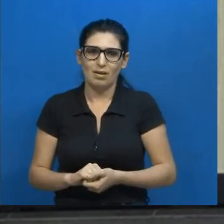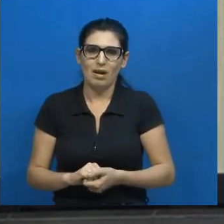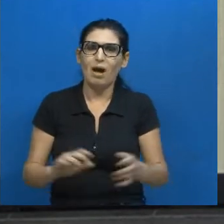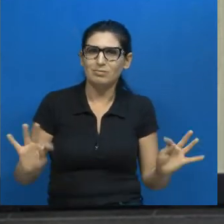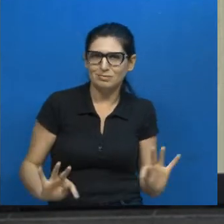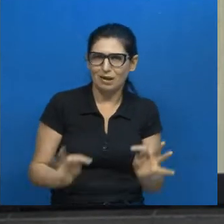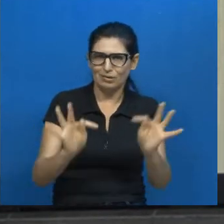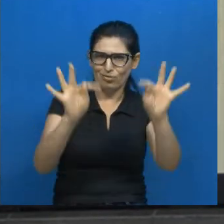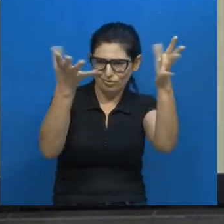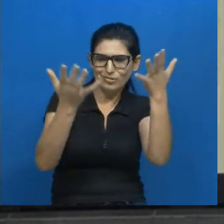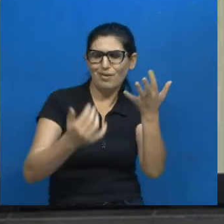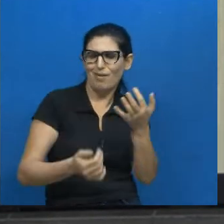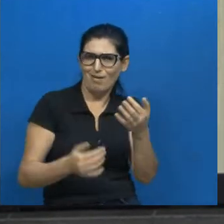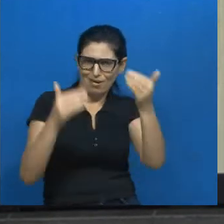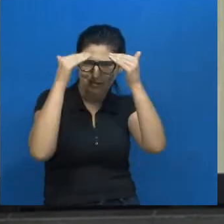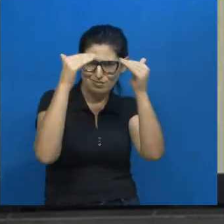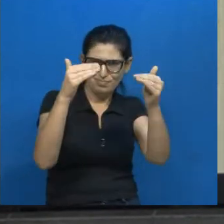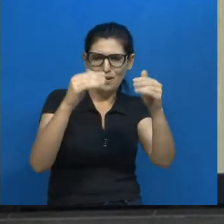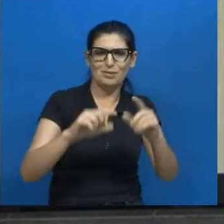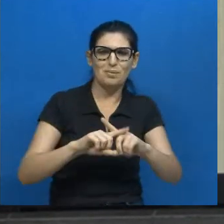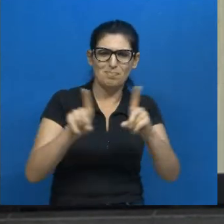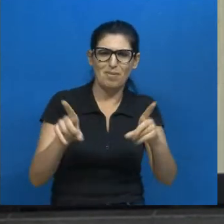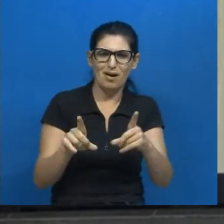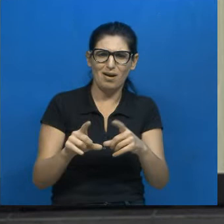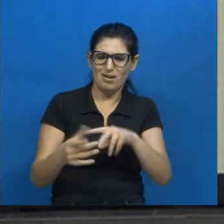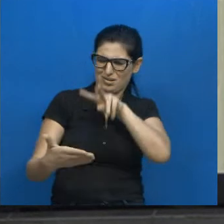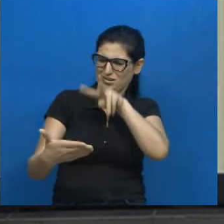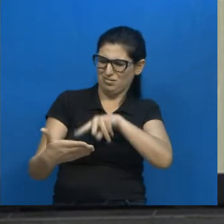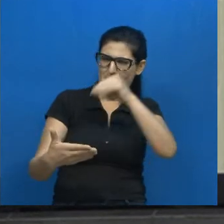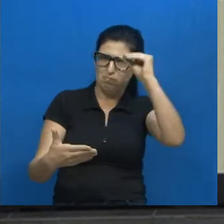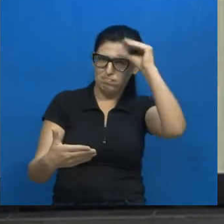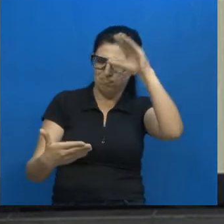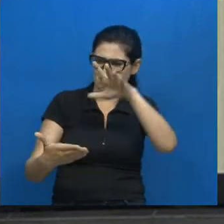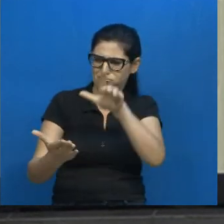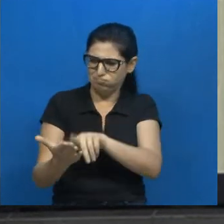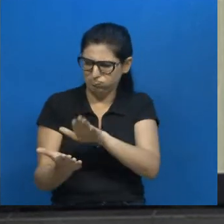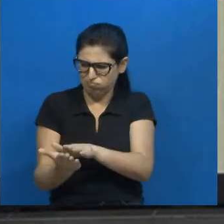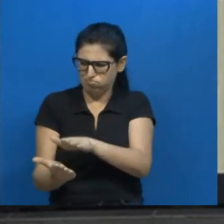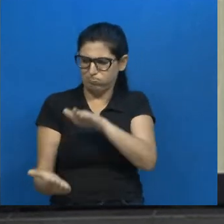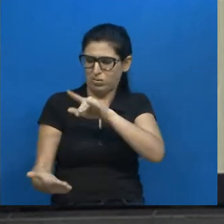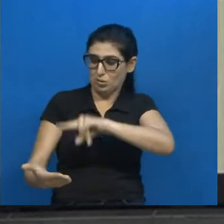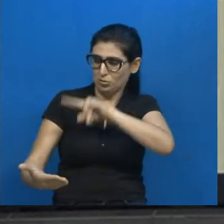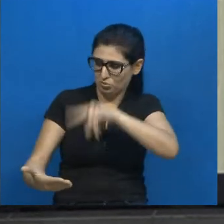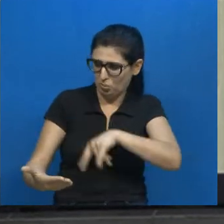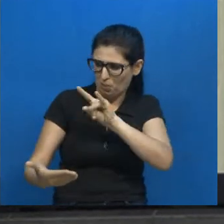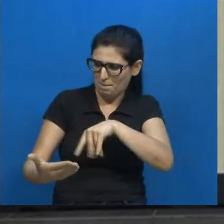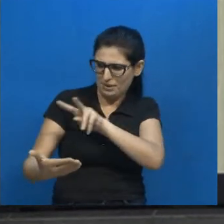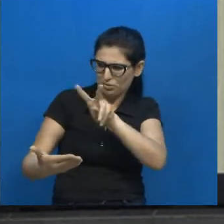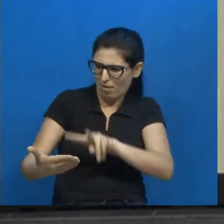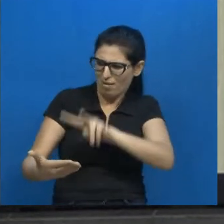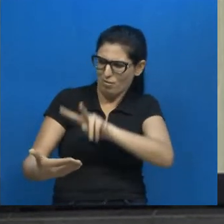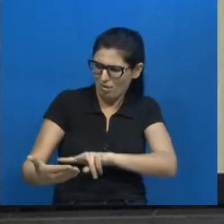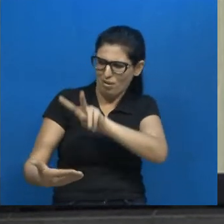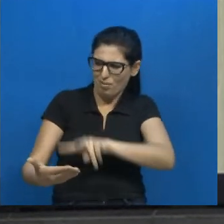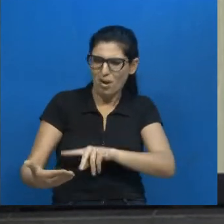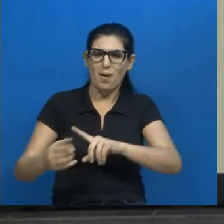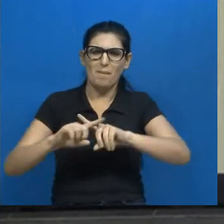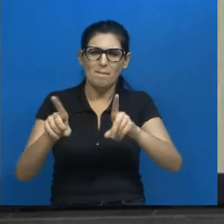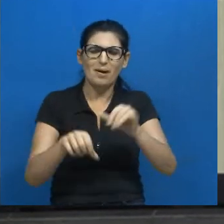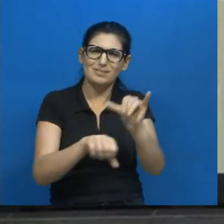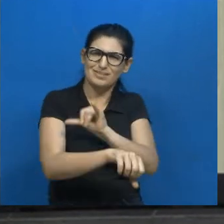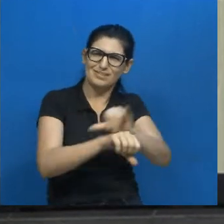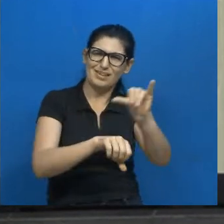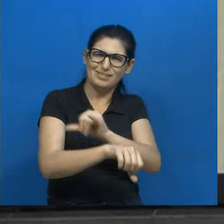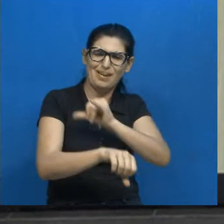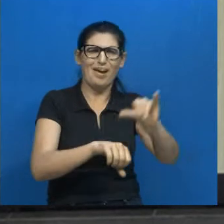tecnologia, mas fizeram o cálculo em cima de quem entra e desce pelo cartão. Não ouviram como que você está